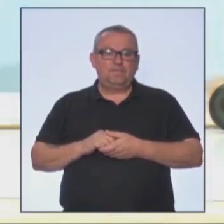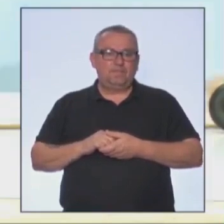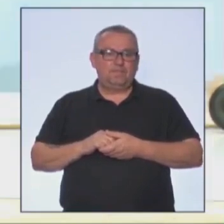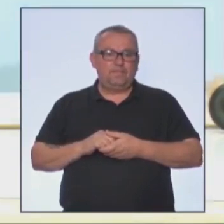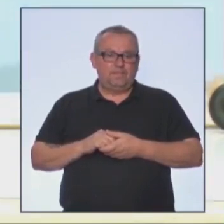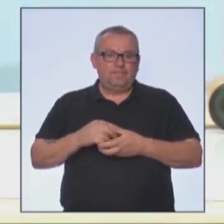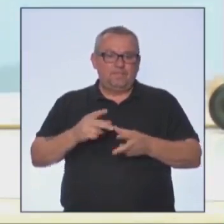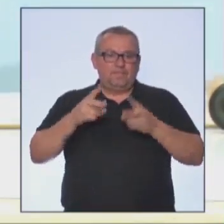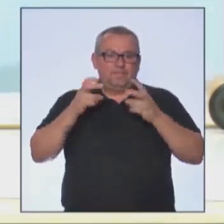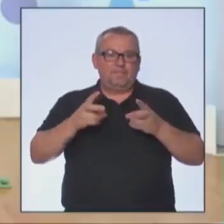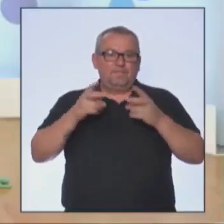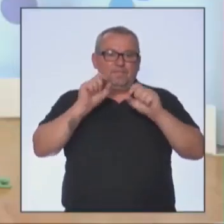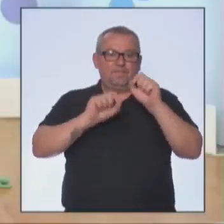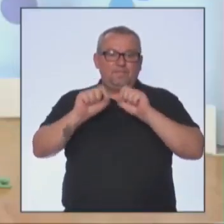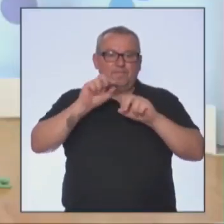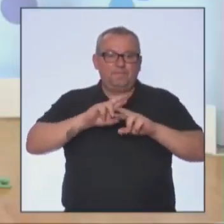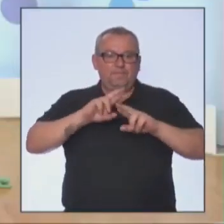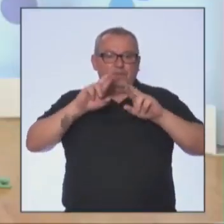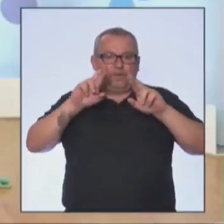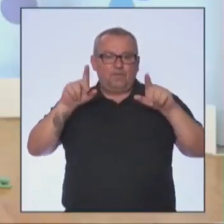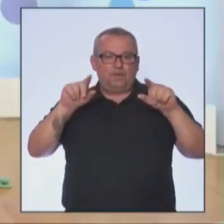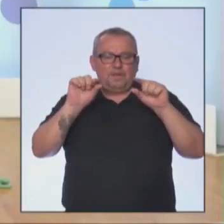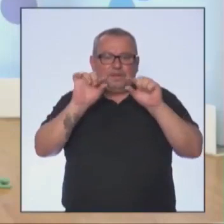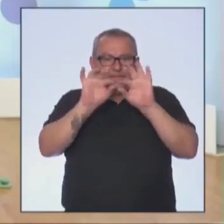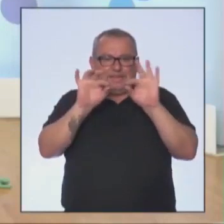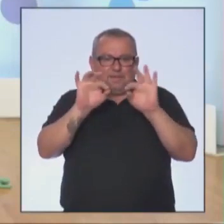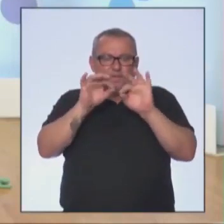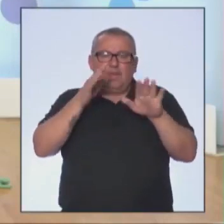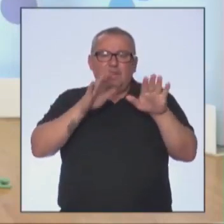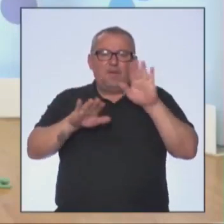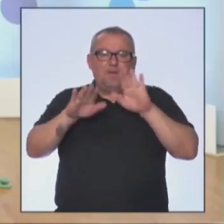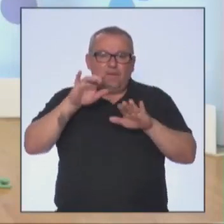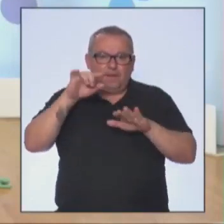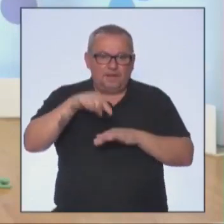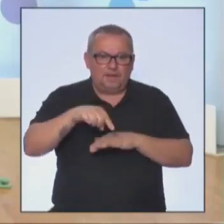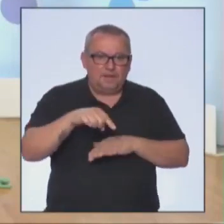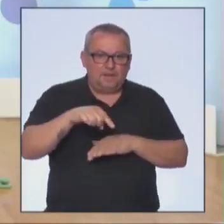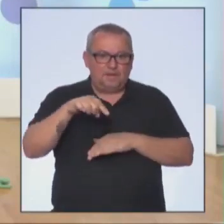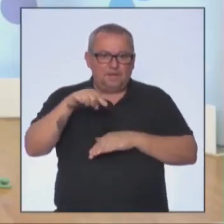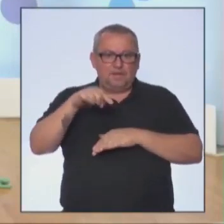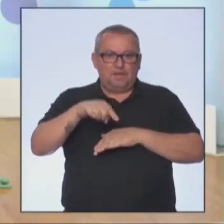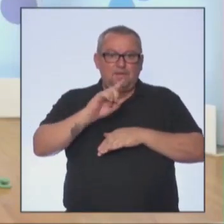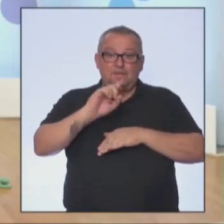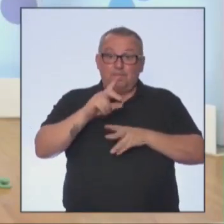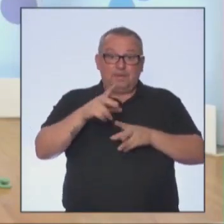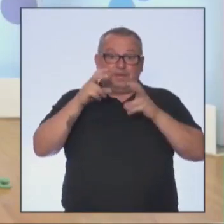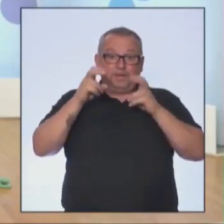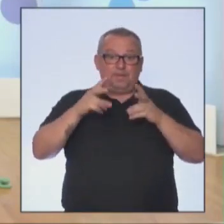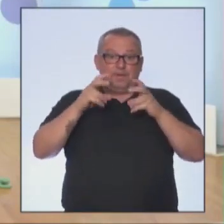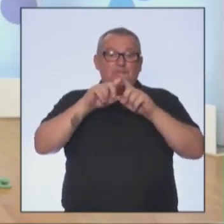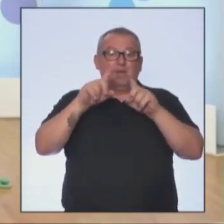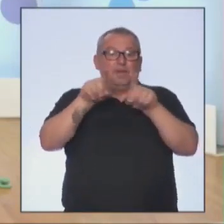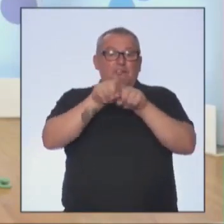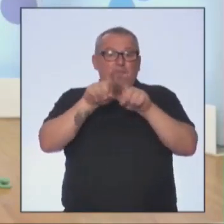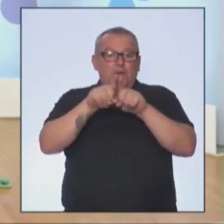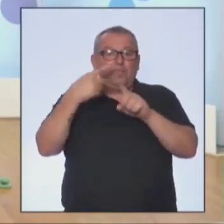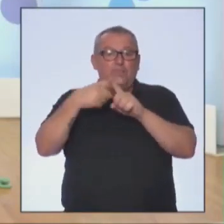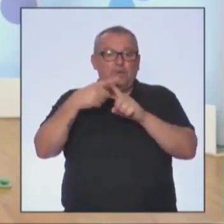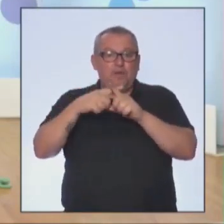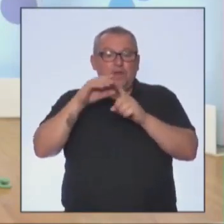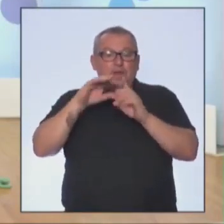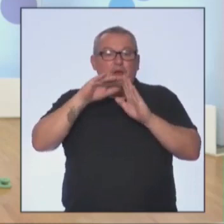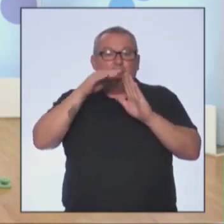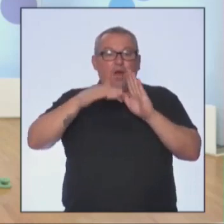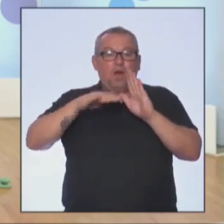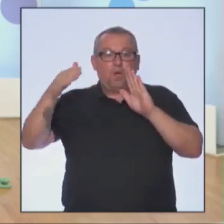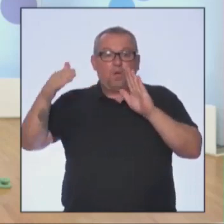Deu para perceber uma diferença sutil? Aqui talvez no estúdio vocês podem não perceber também, porque a onda, a gente acabou de